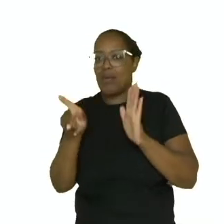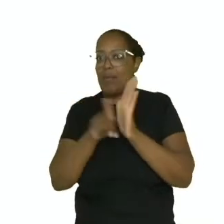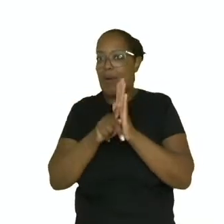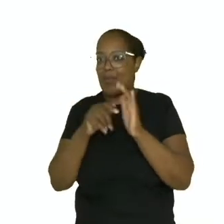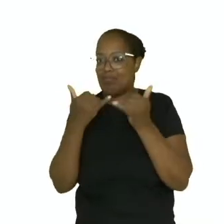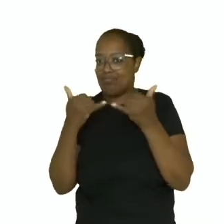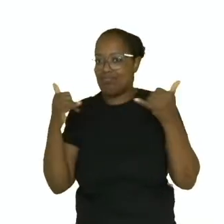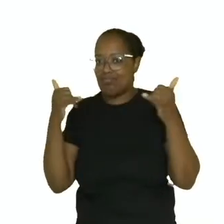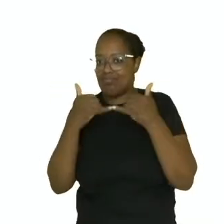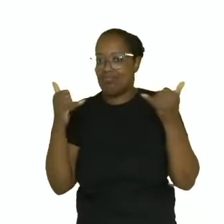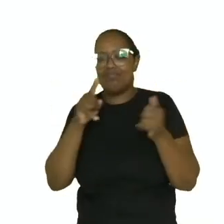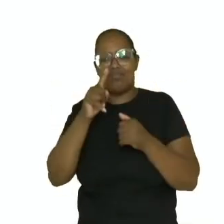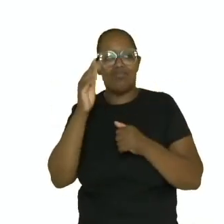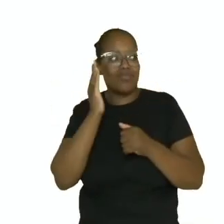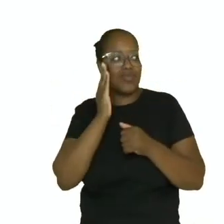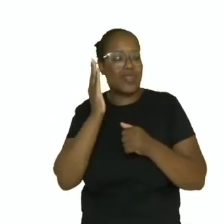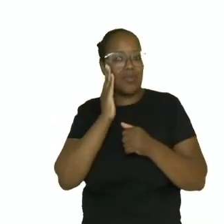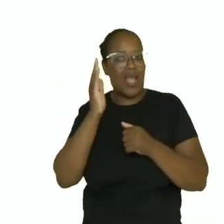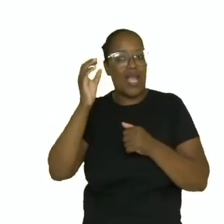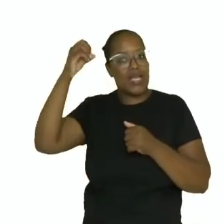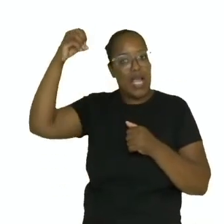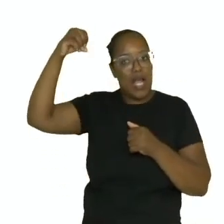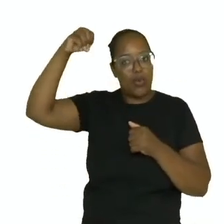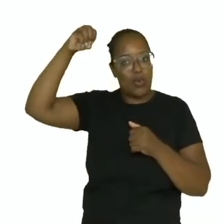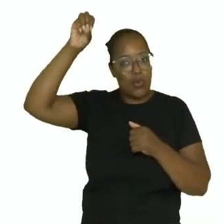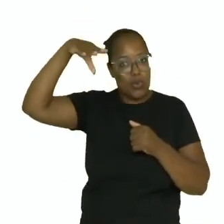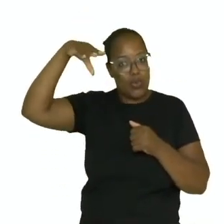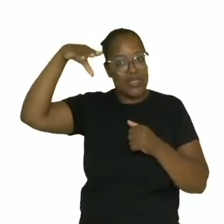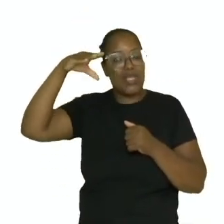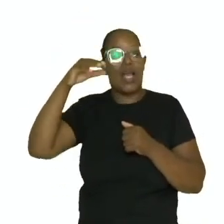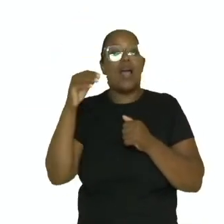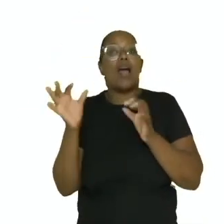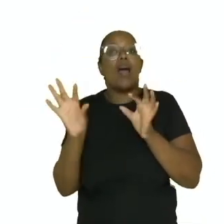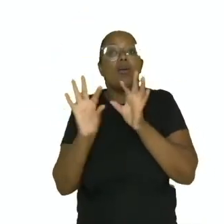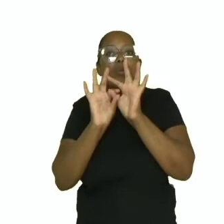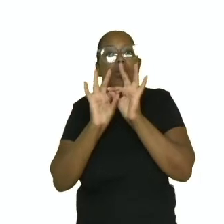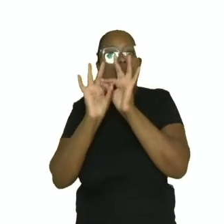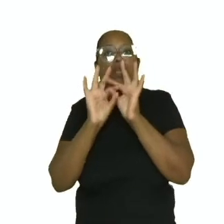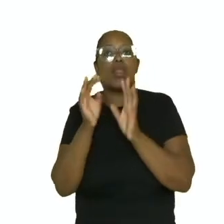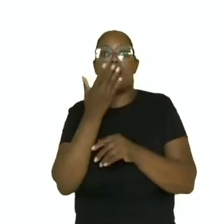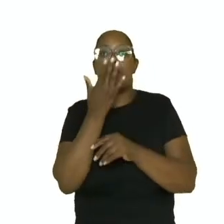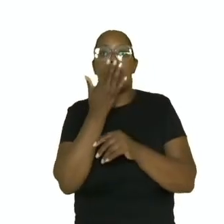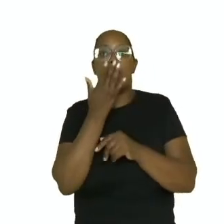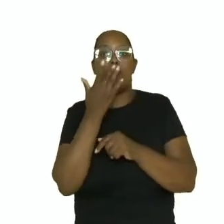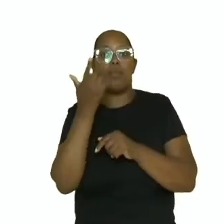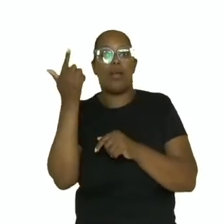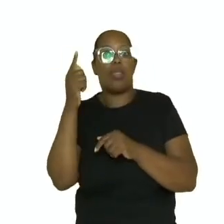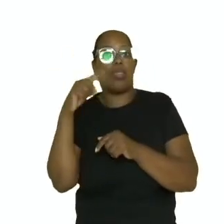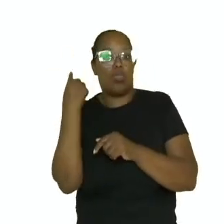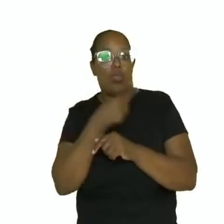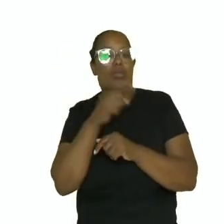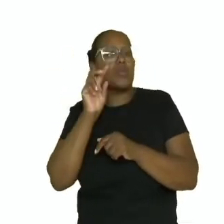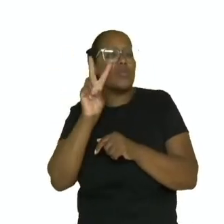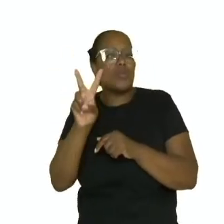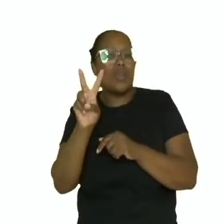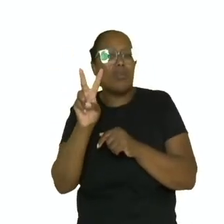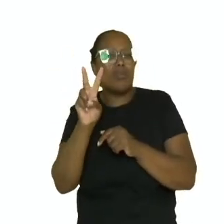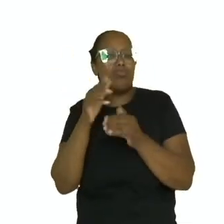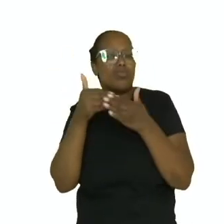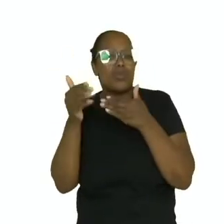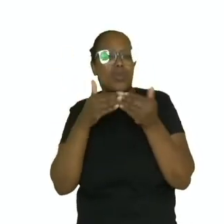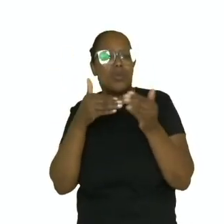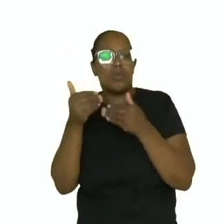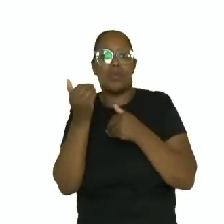Você sabia que a luz está diretamente ligada à cor? Para vermos qualquer cor, é